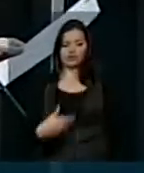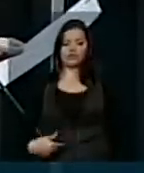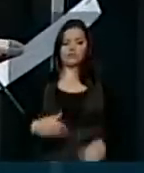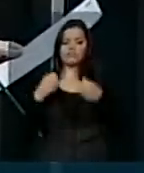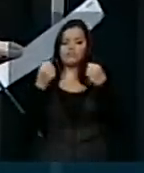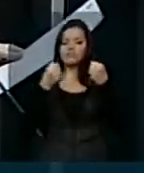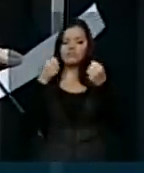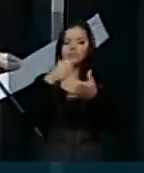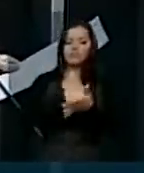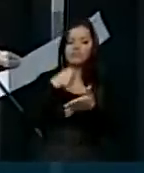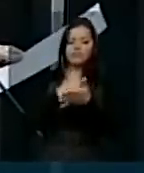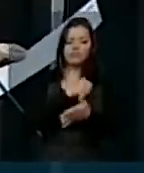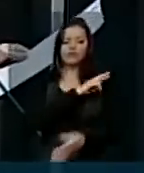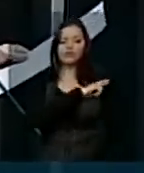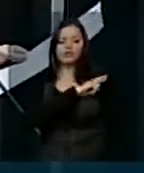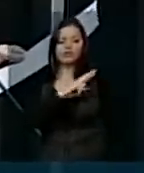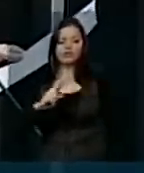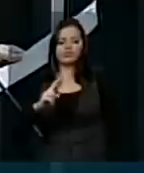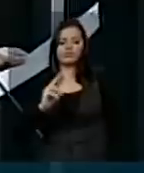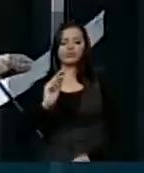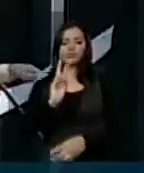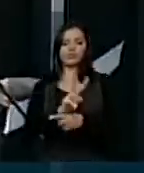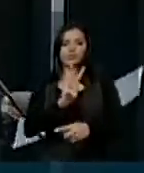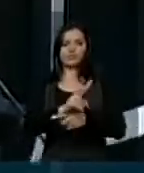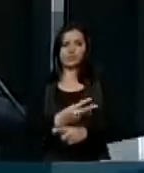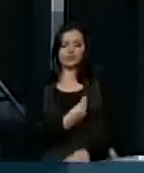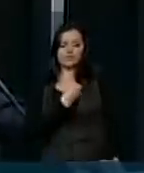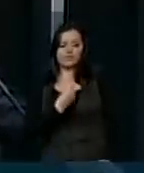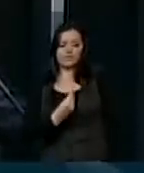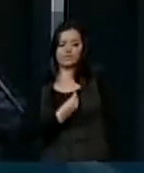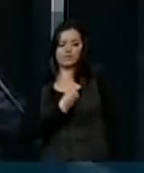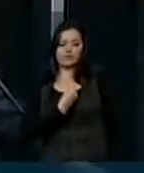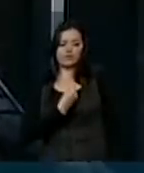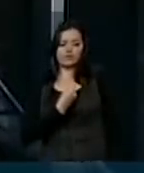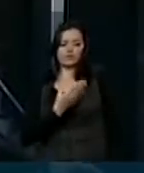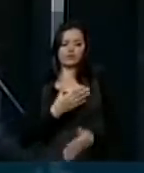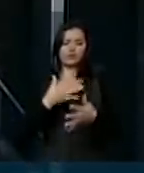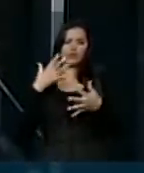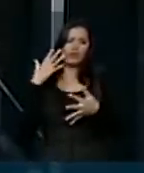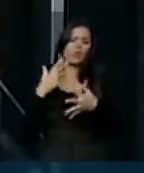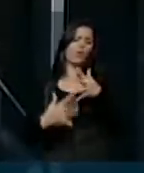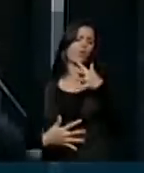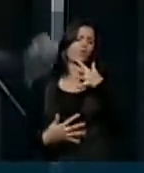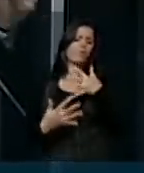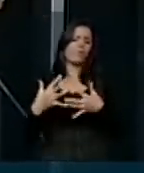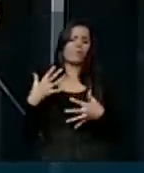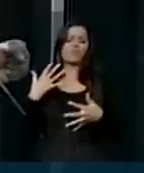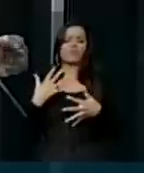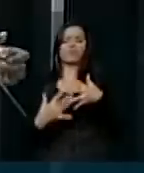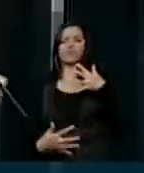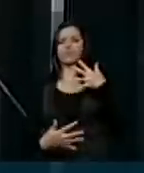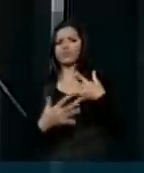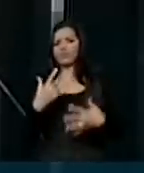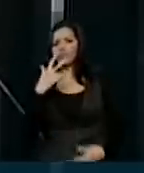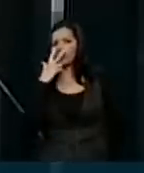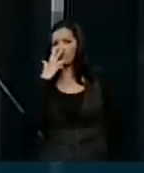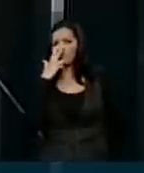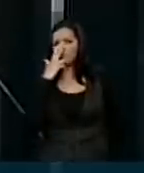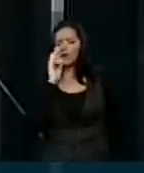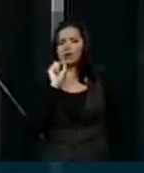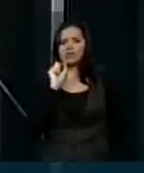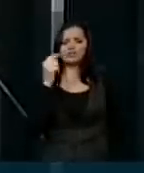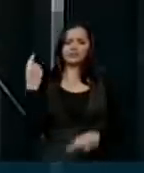em defesa da vida, numa completa e absurda confusão, carimbando o discurso,